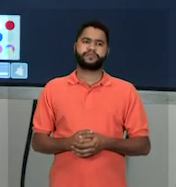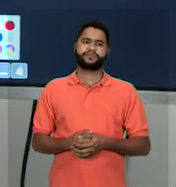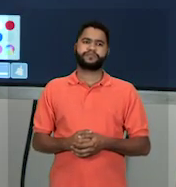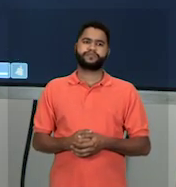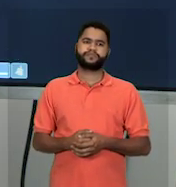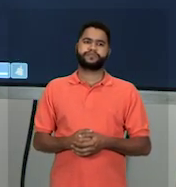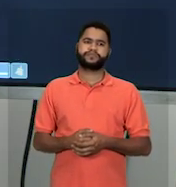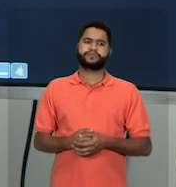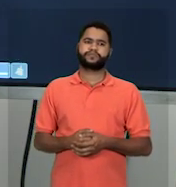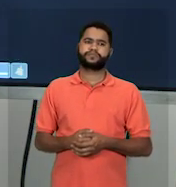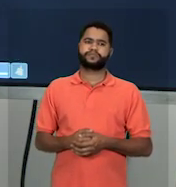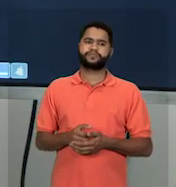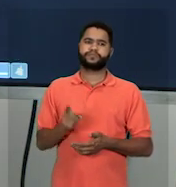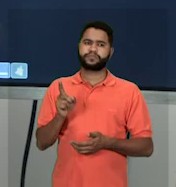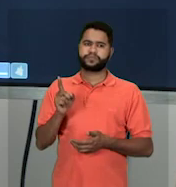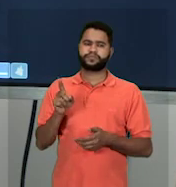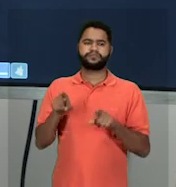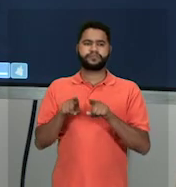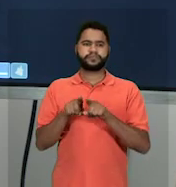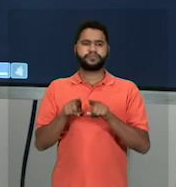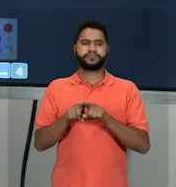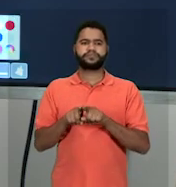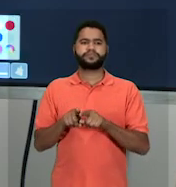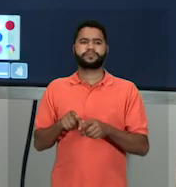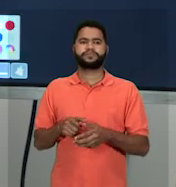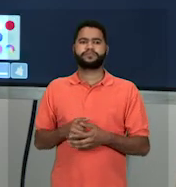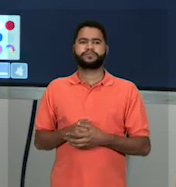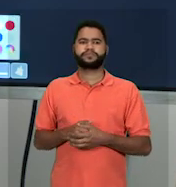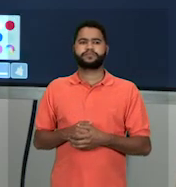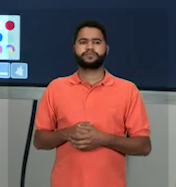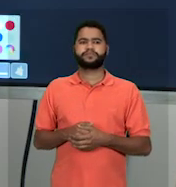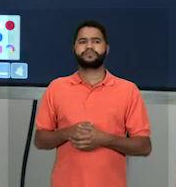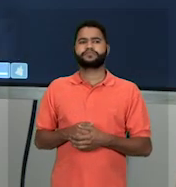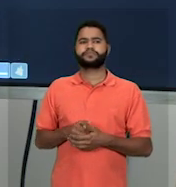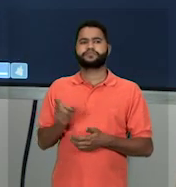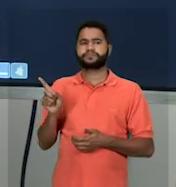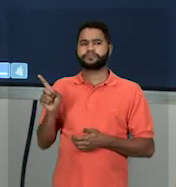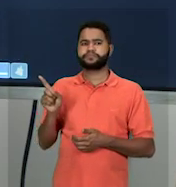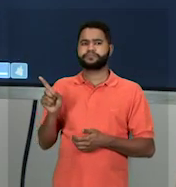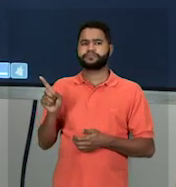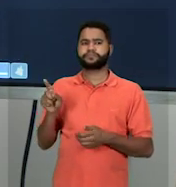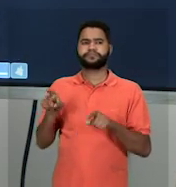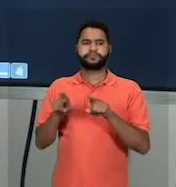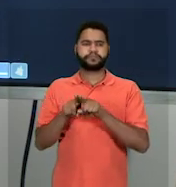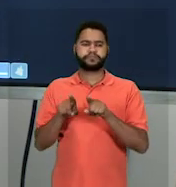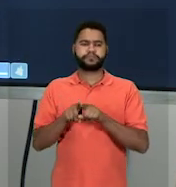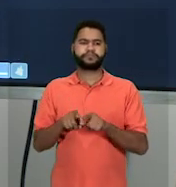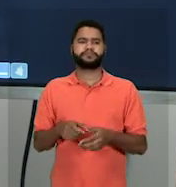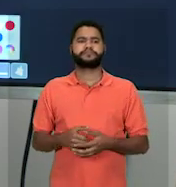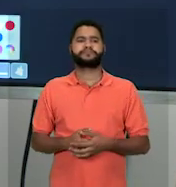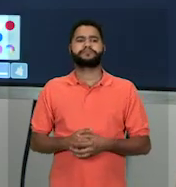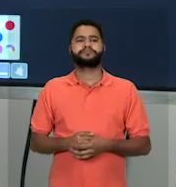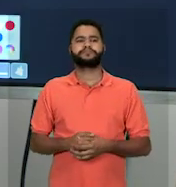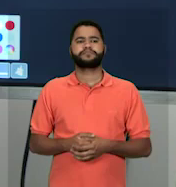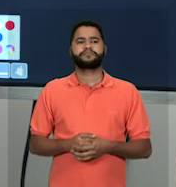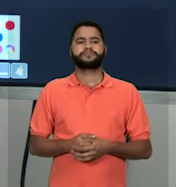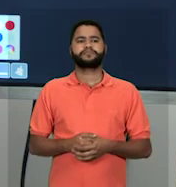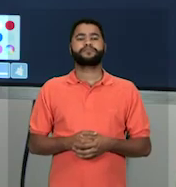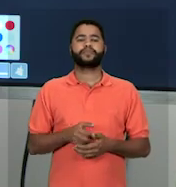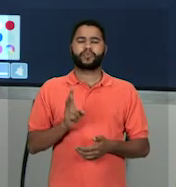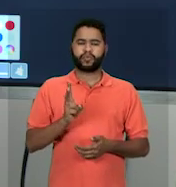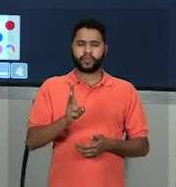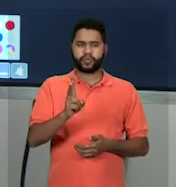chuveirinho ó e aqui também chuveirinho bom então vem comigo aqui ó